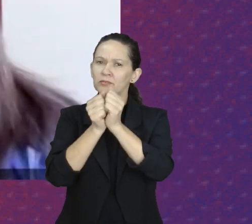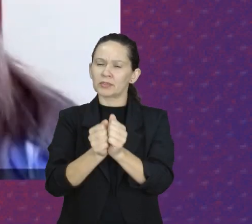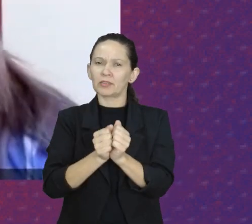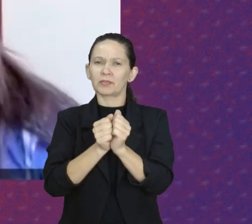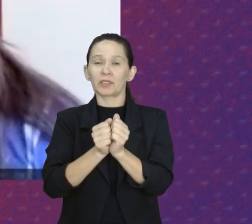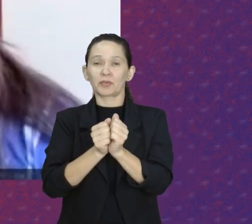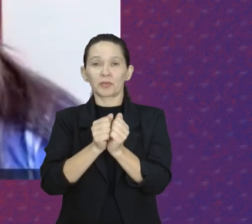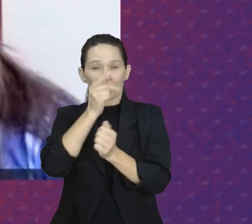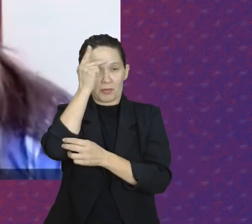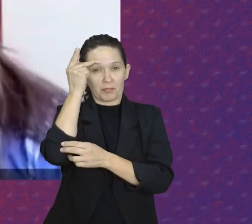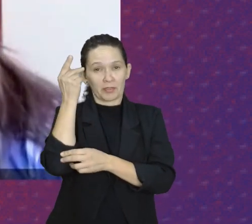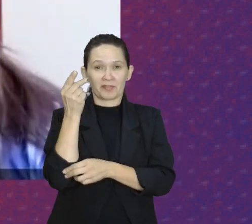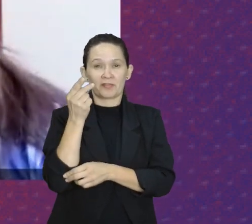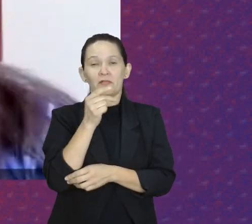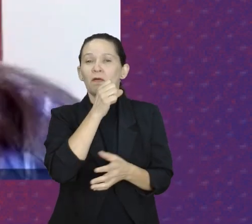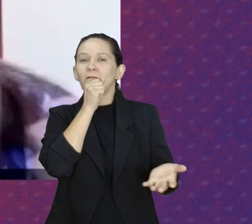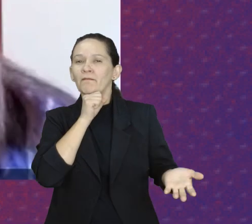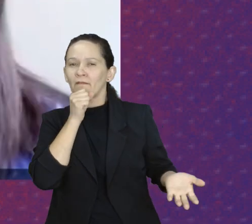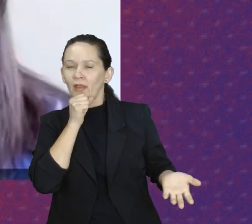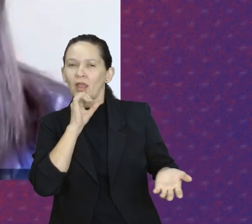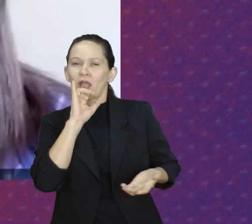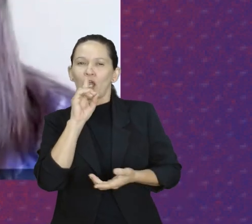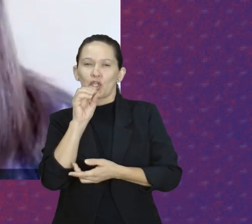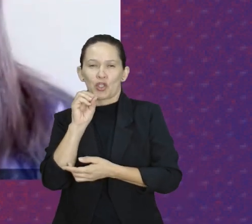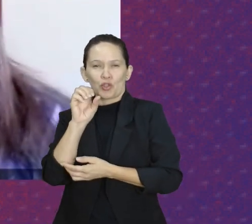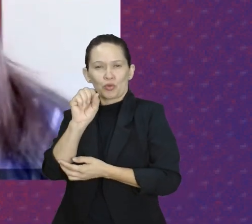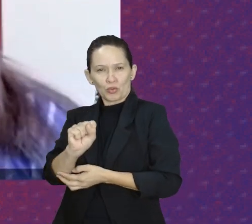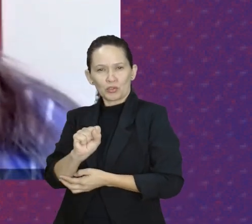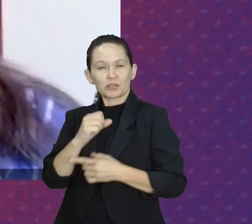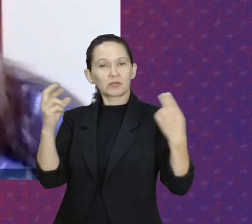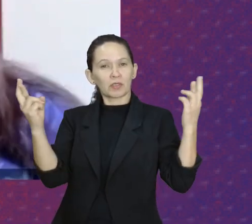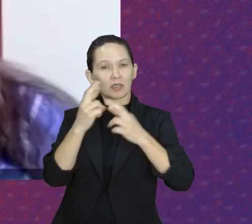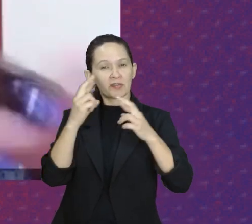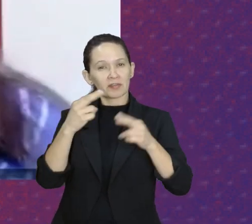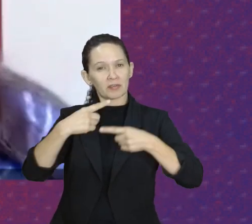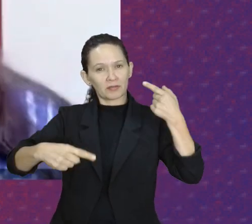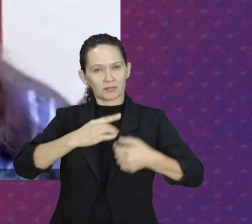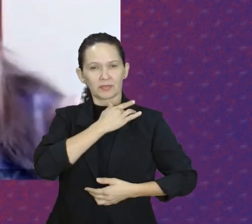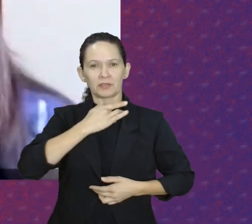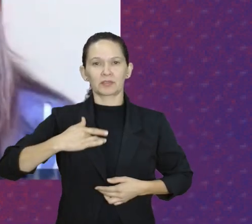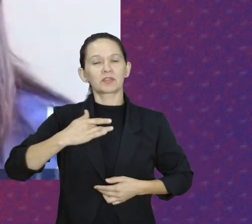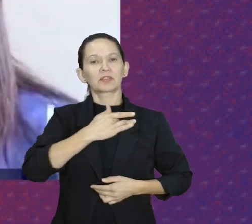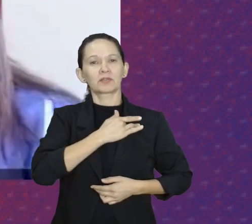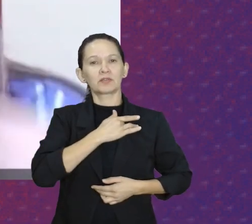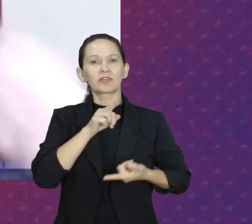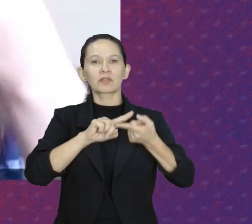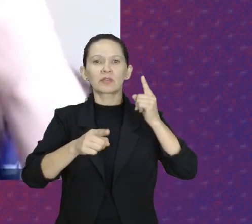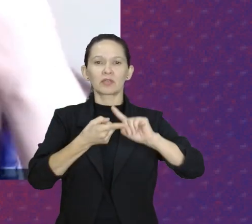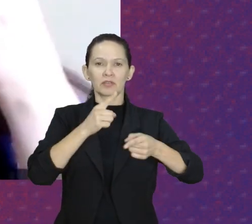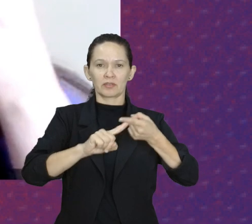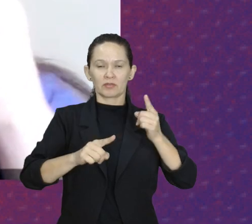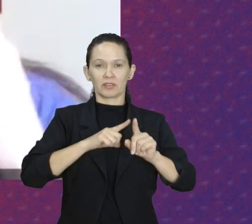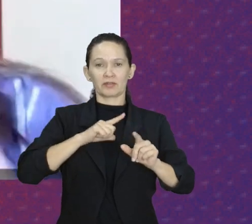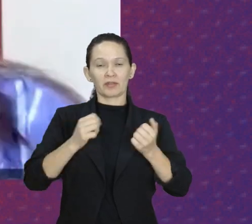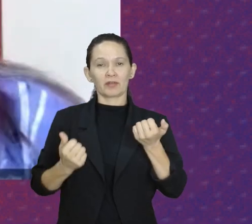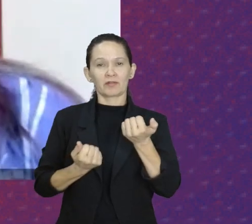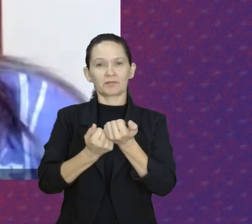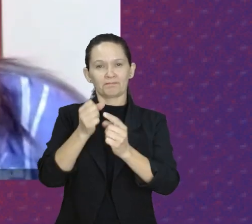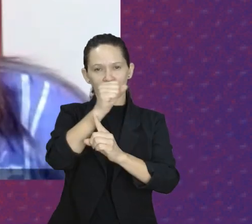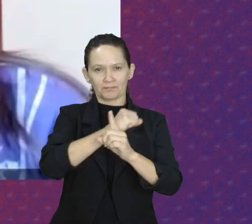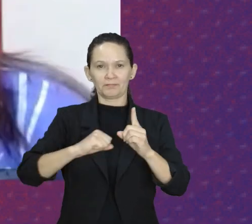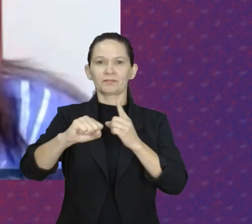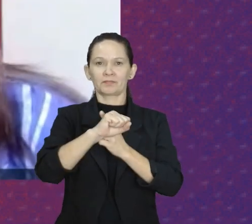idoso, né, que está mais relacionado com a política de saúde, em articulação com assistência